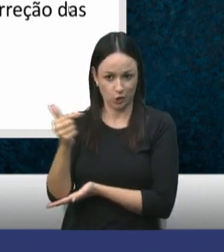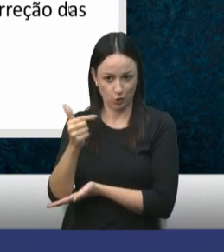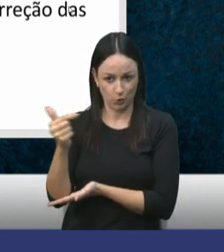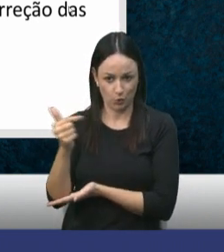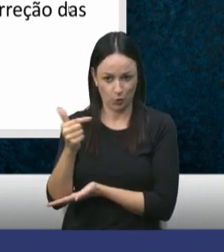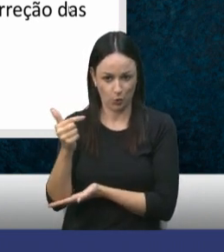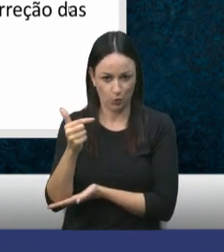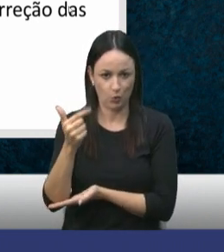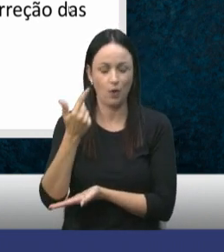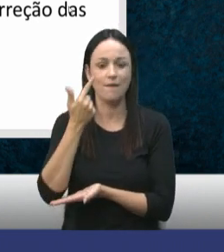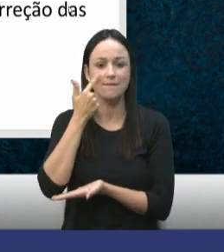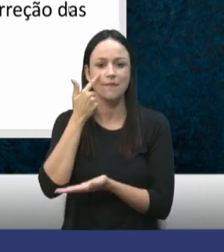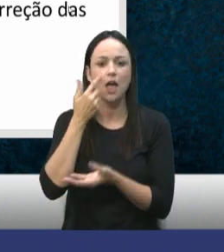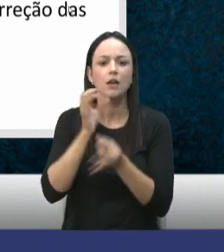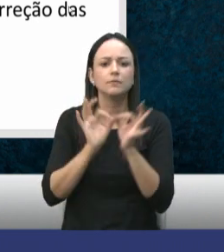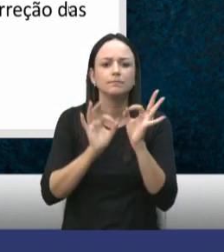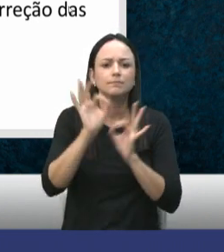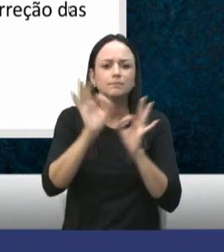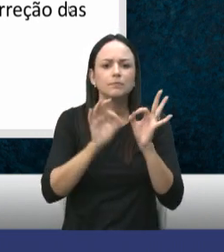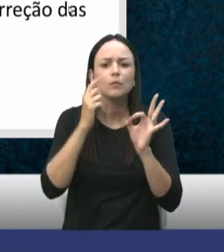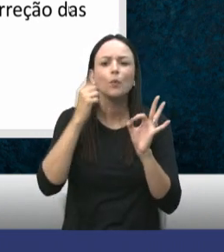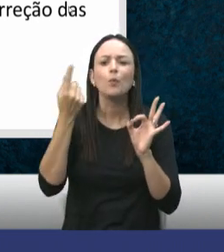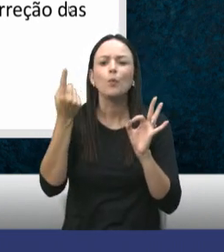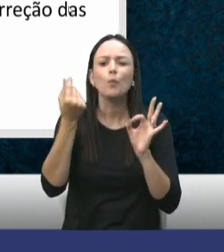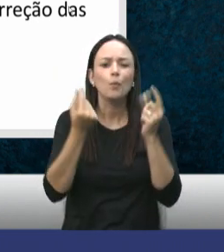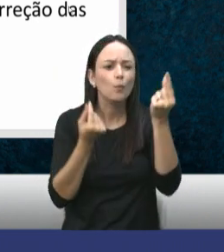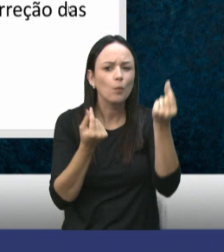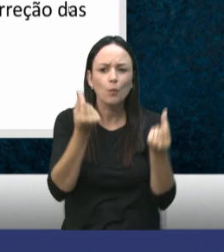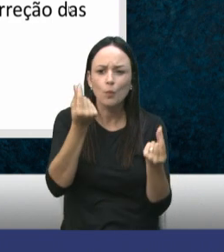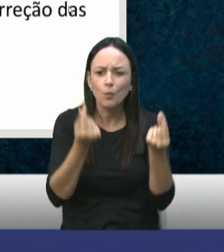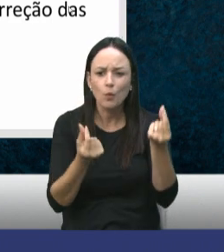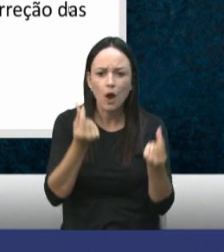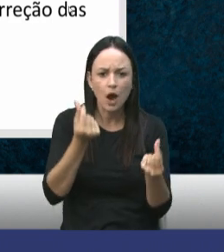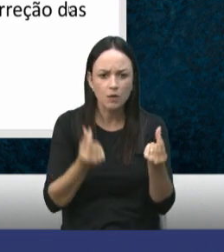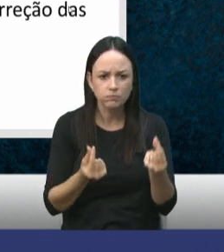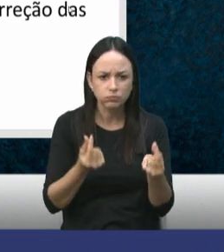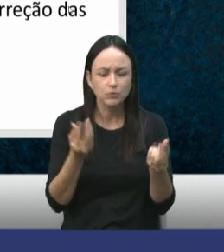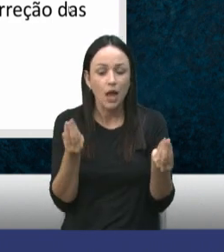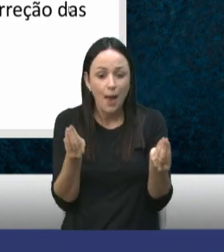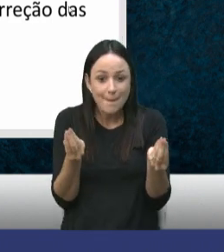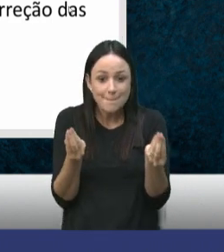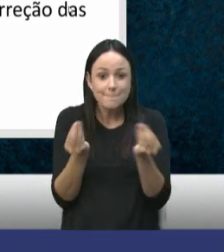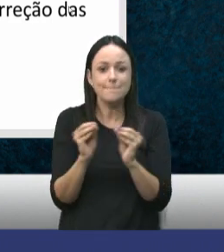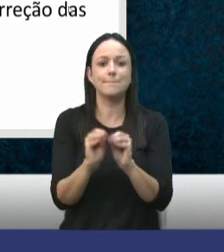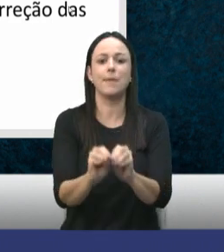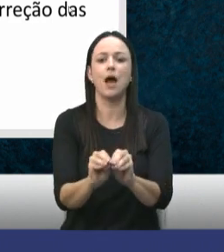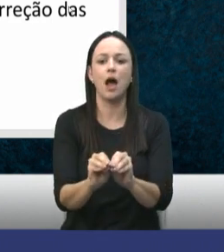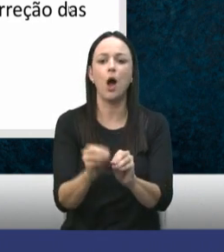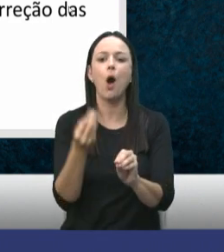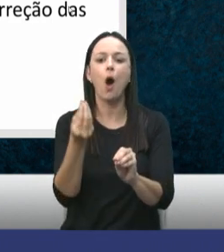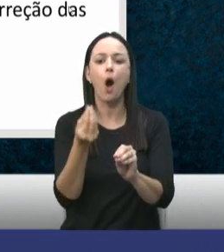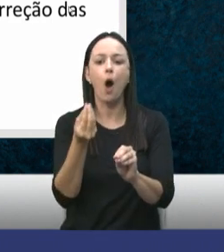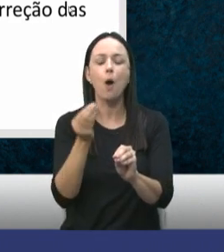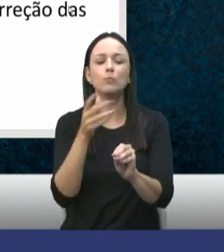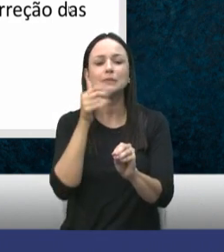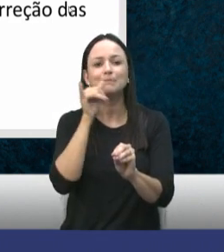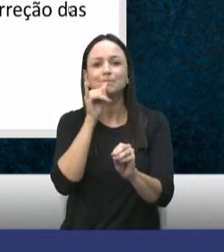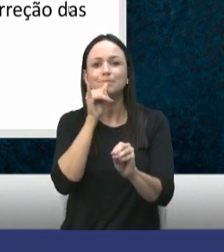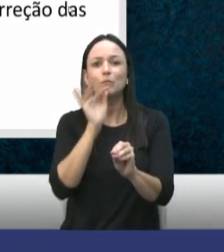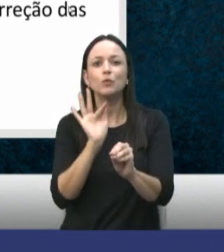o exercício em curso e coloca a projeção para o exercício